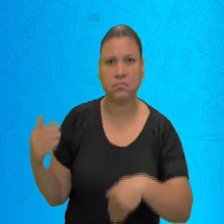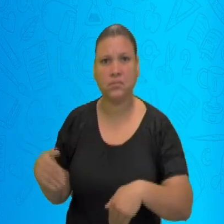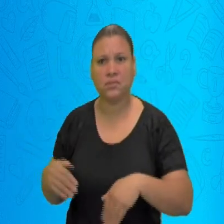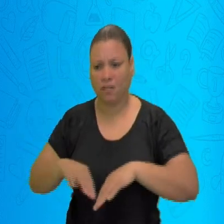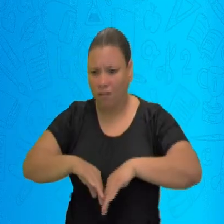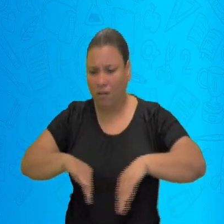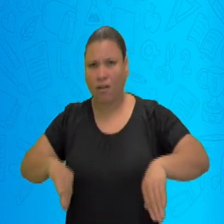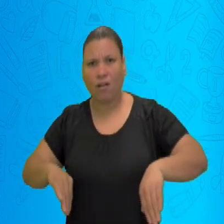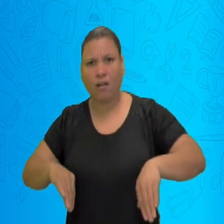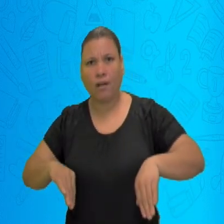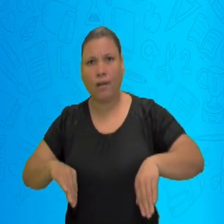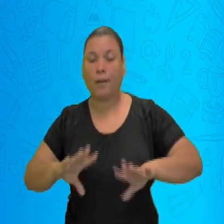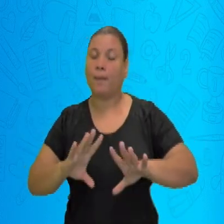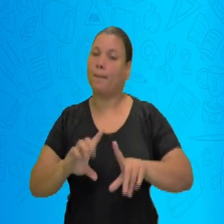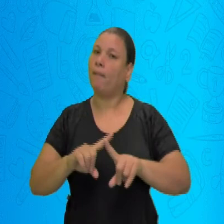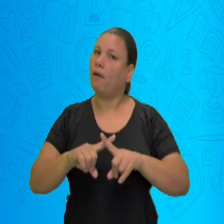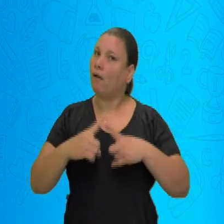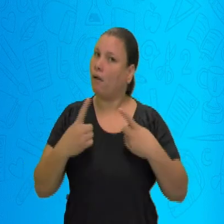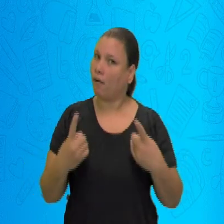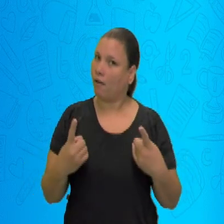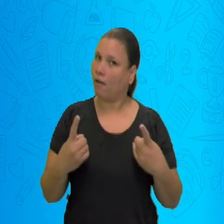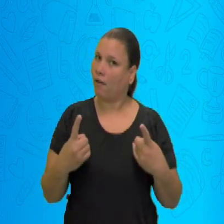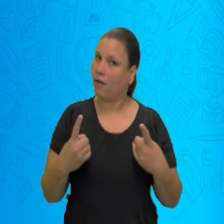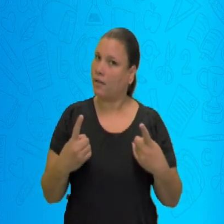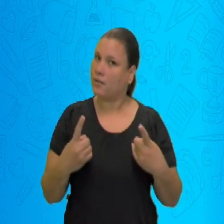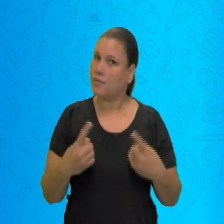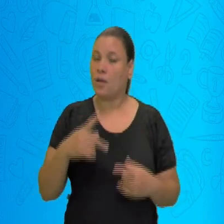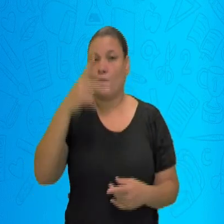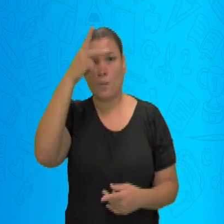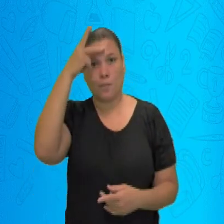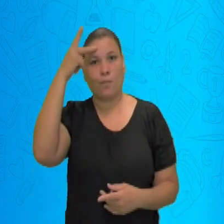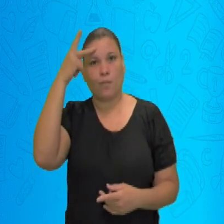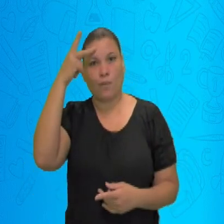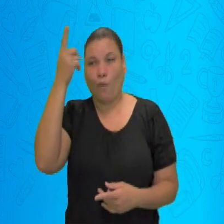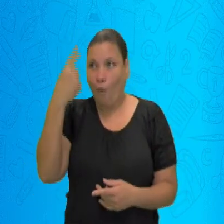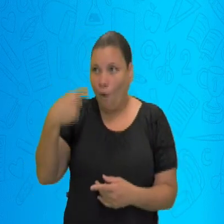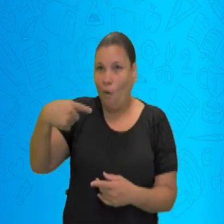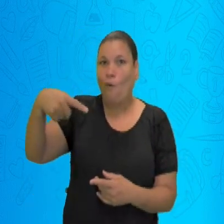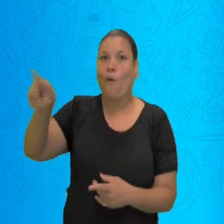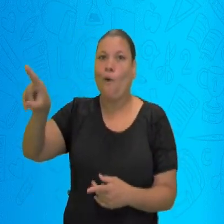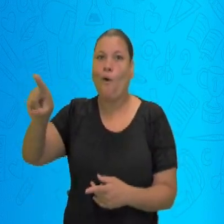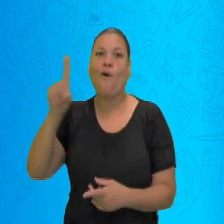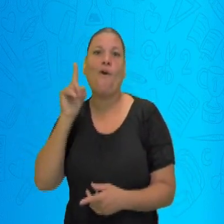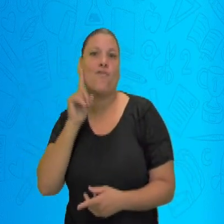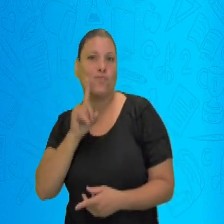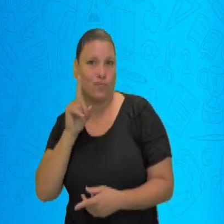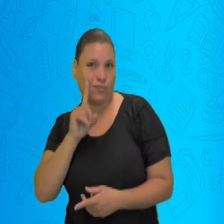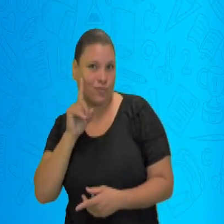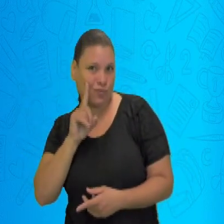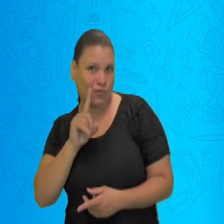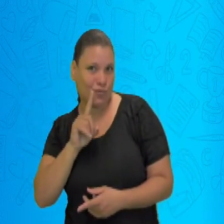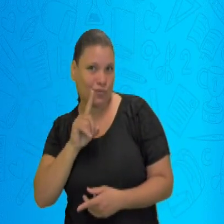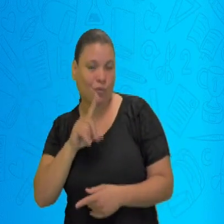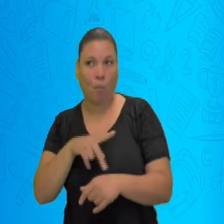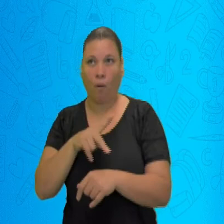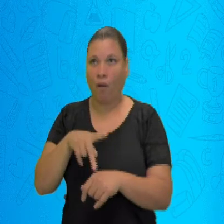foi para os Estados Unidos e Canadá foi com a intenção de